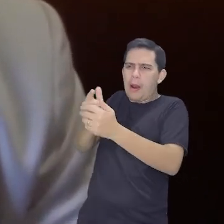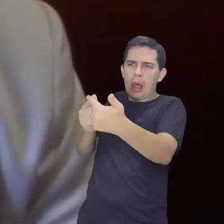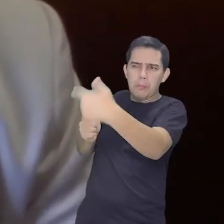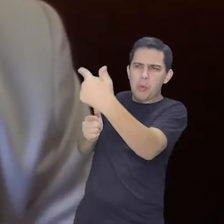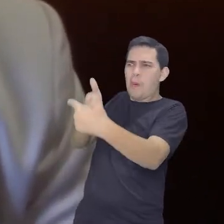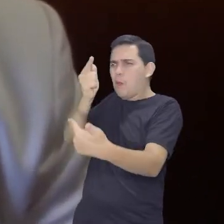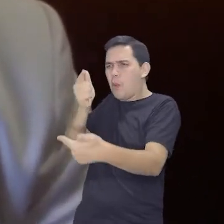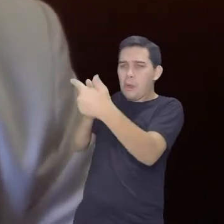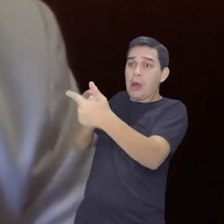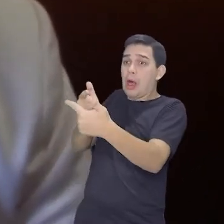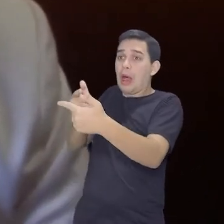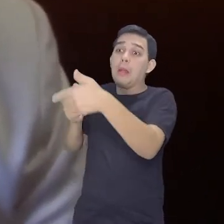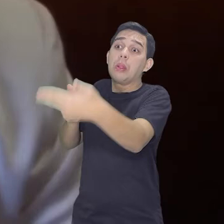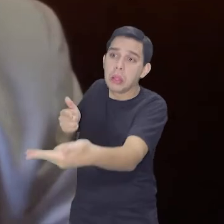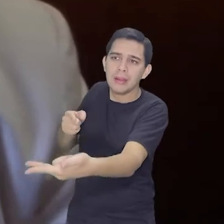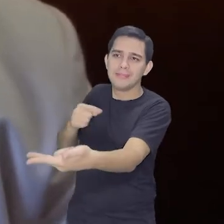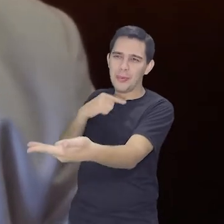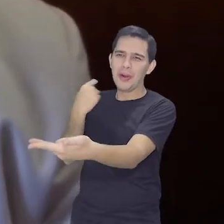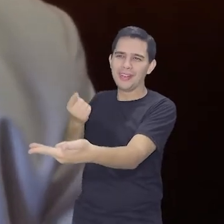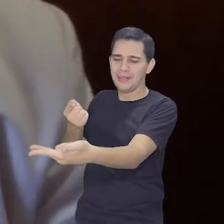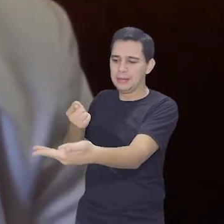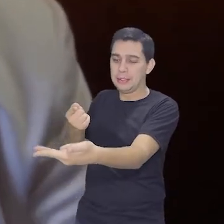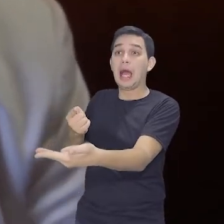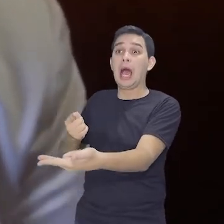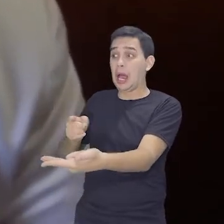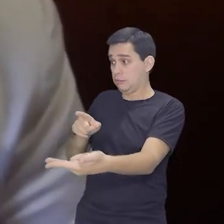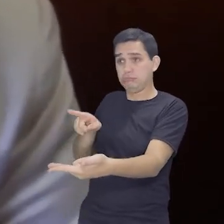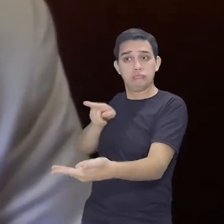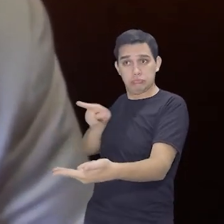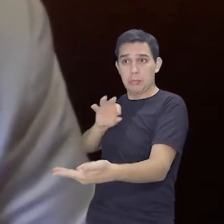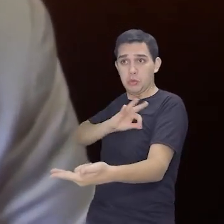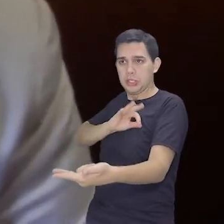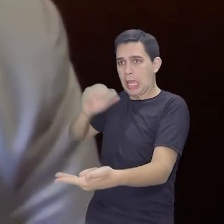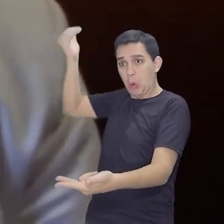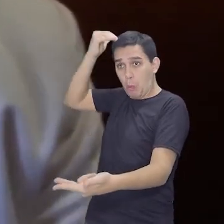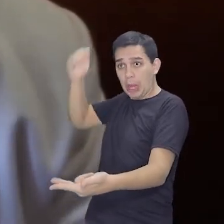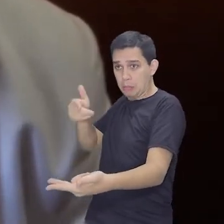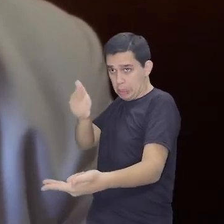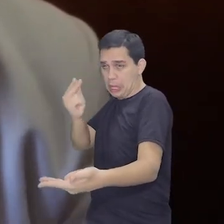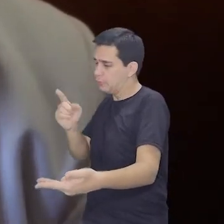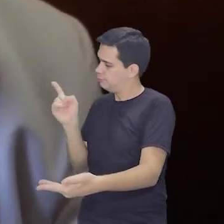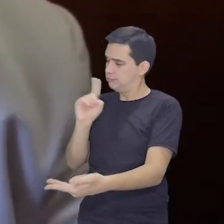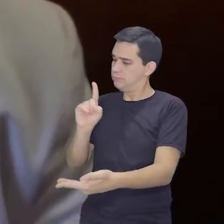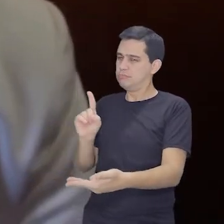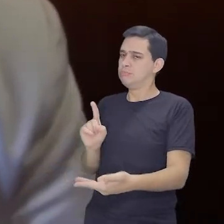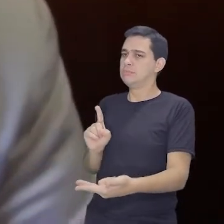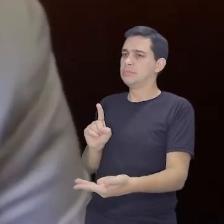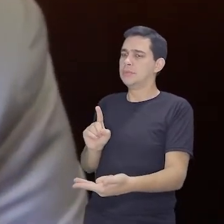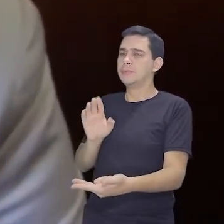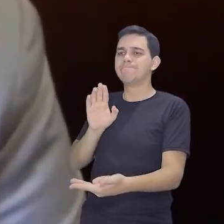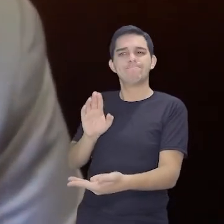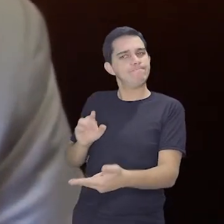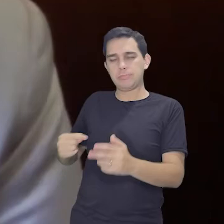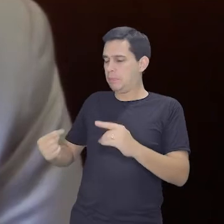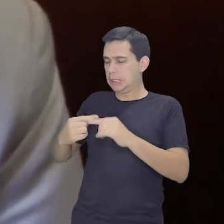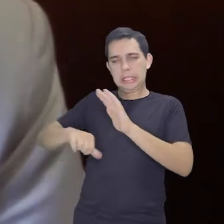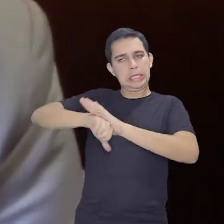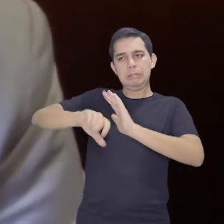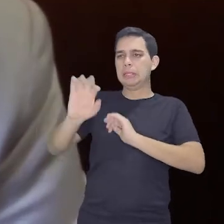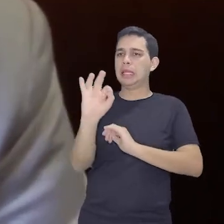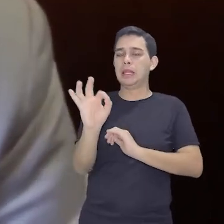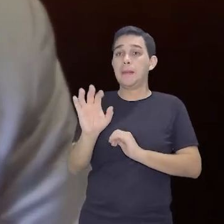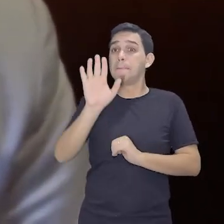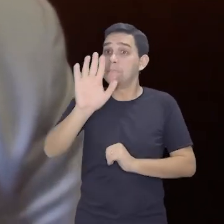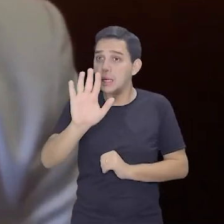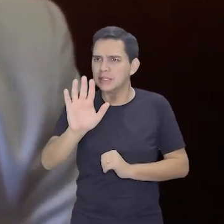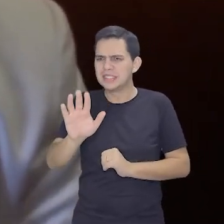abuso de autoridade, tortura, tudo isso que até 2017 era crime comum, passou a ser crime